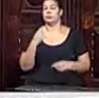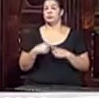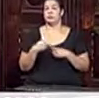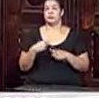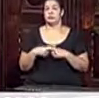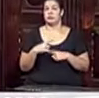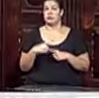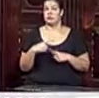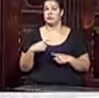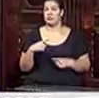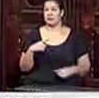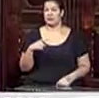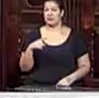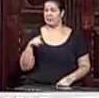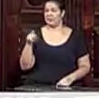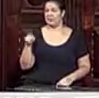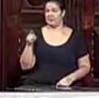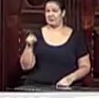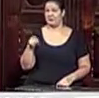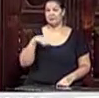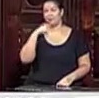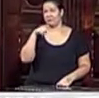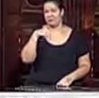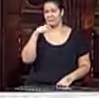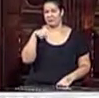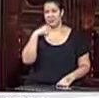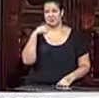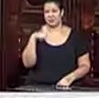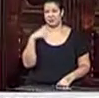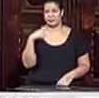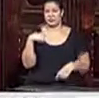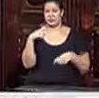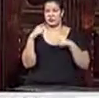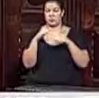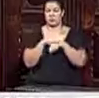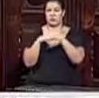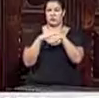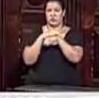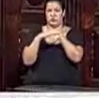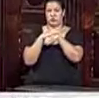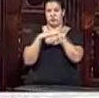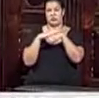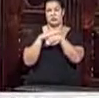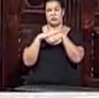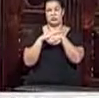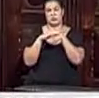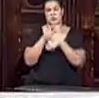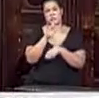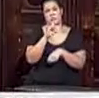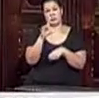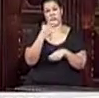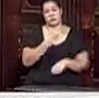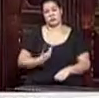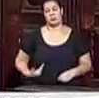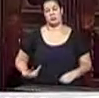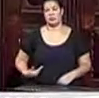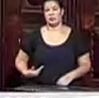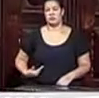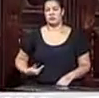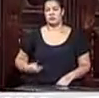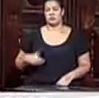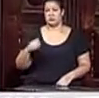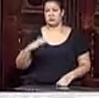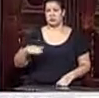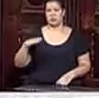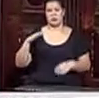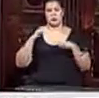porque nem a consideração de conversar com os integrantes do governo, quer